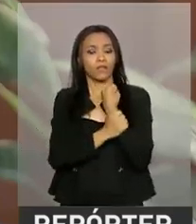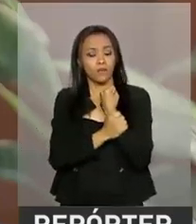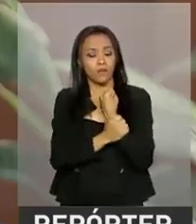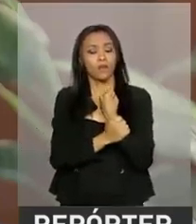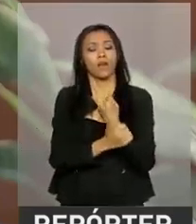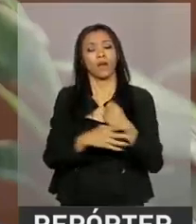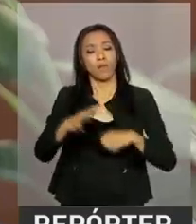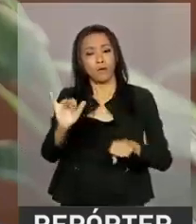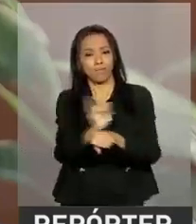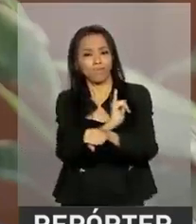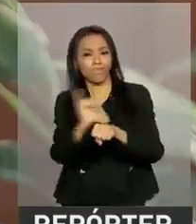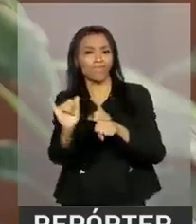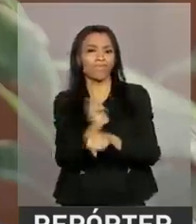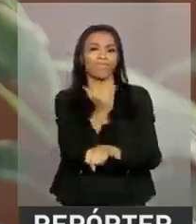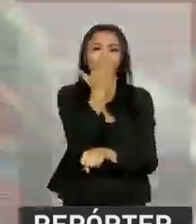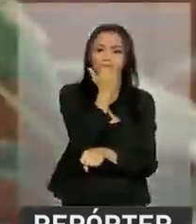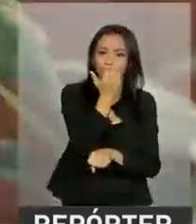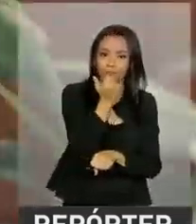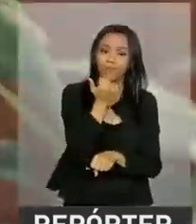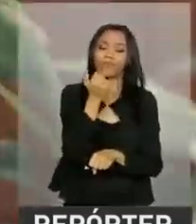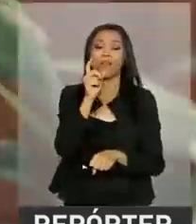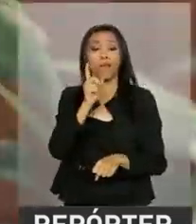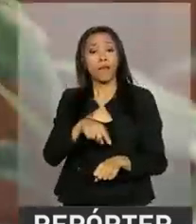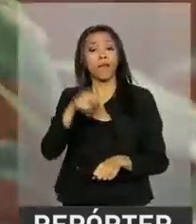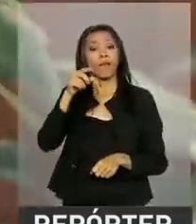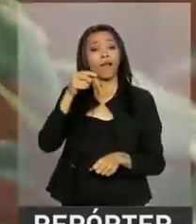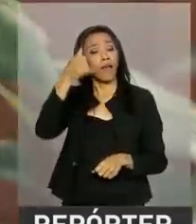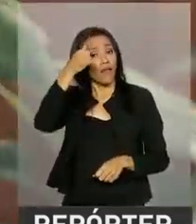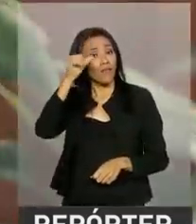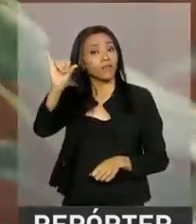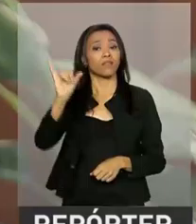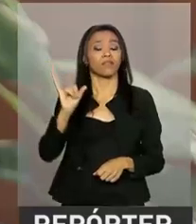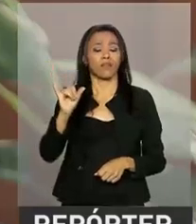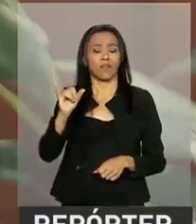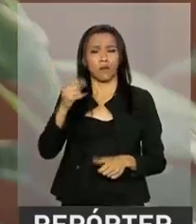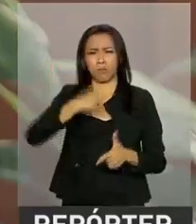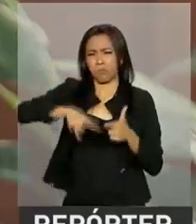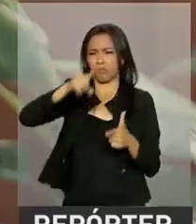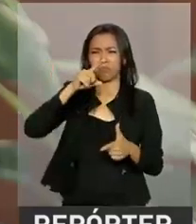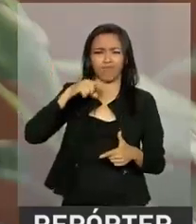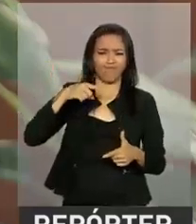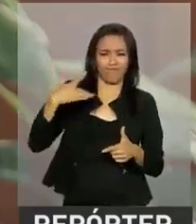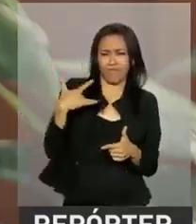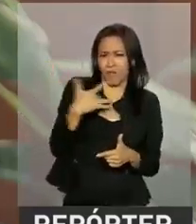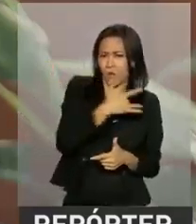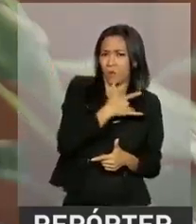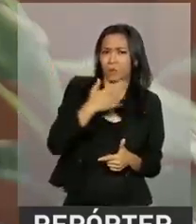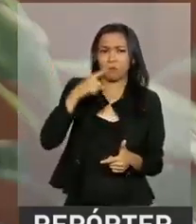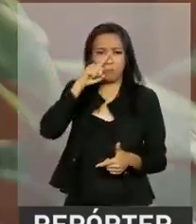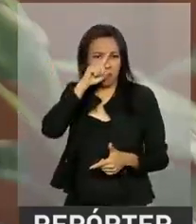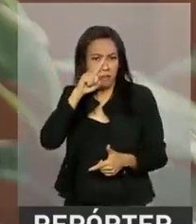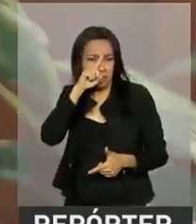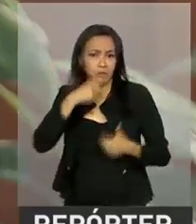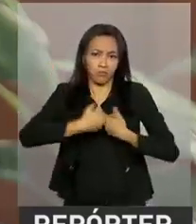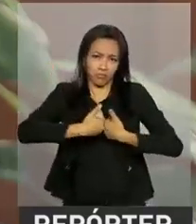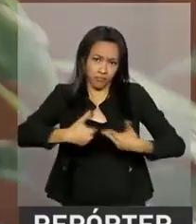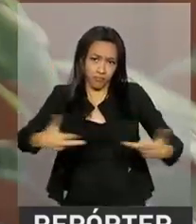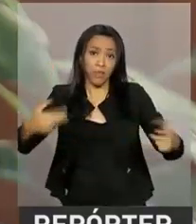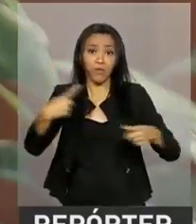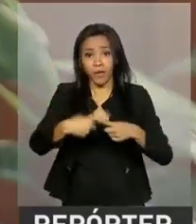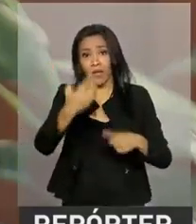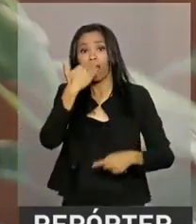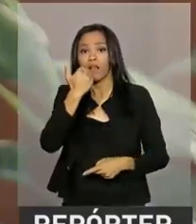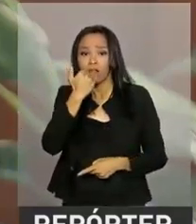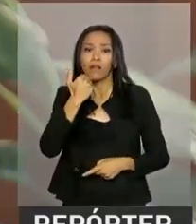dele objetivando prevenir agravos à saúde doenças acidentes porque a parte alimentar é muito